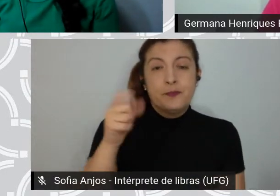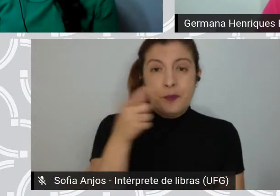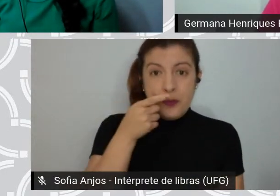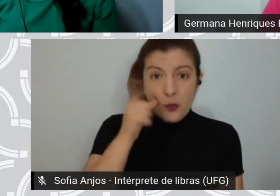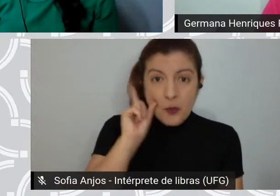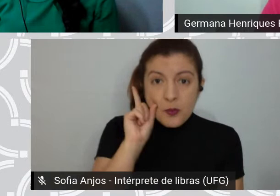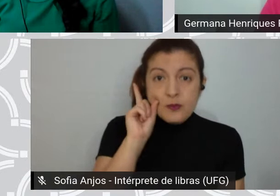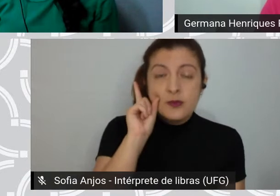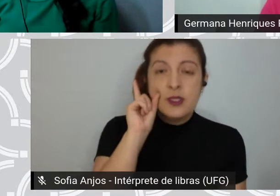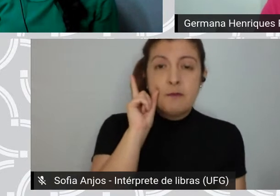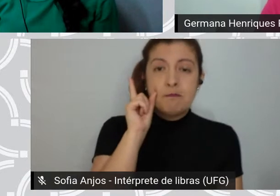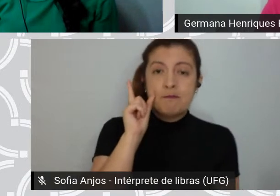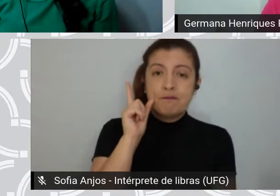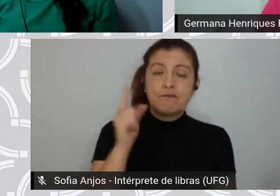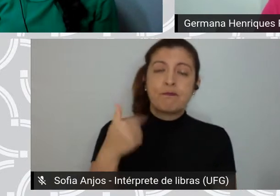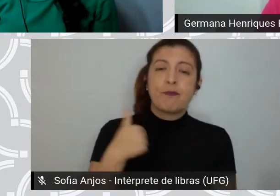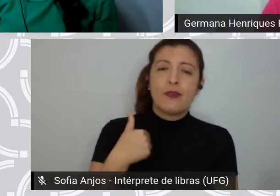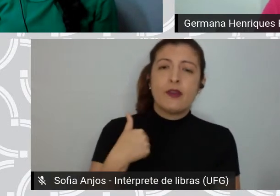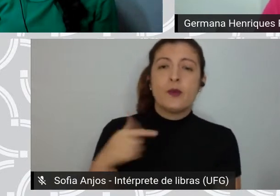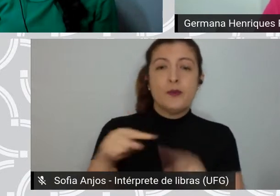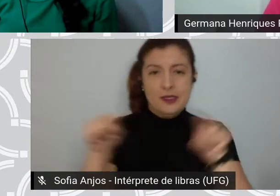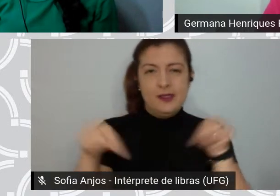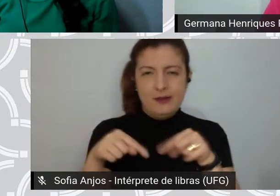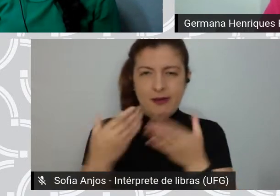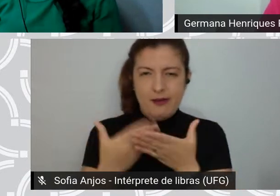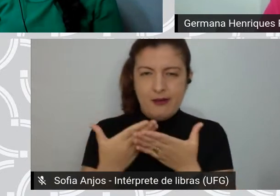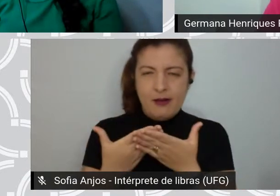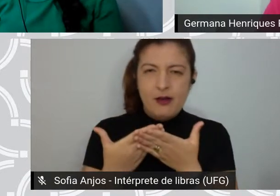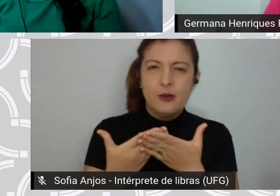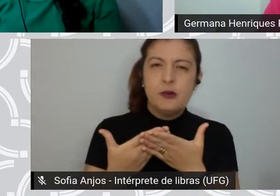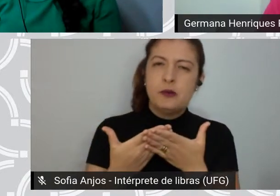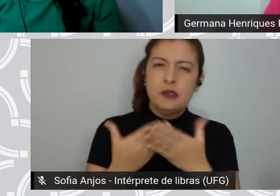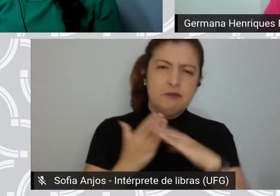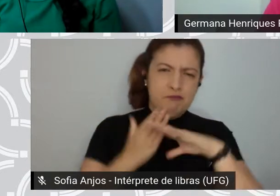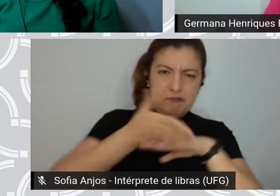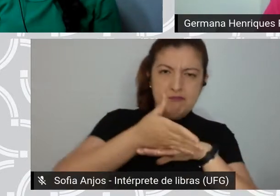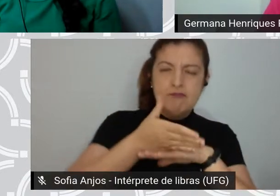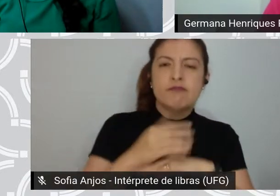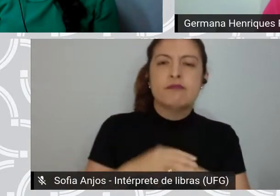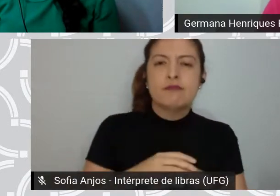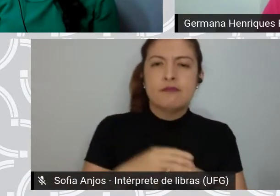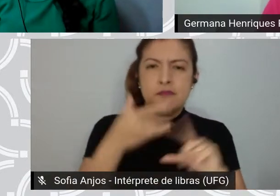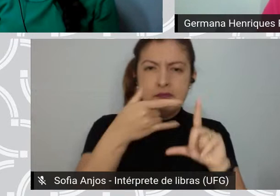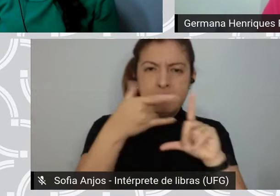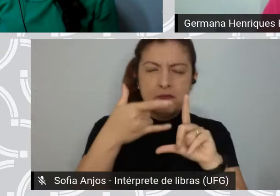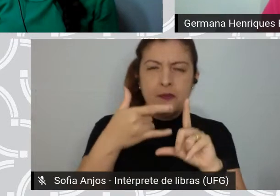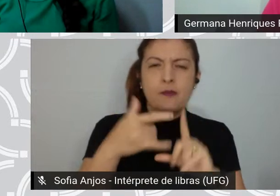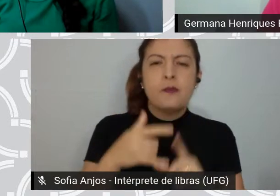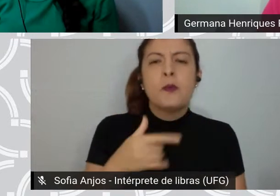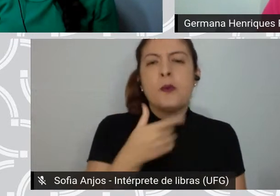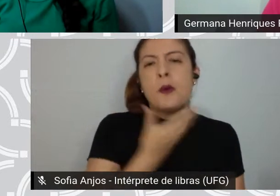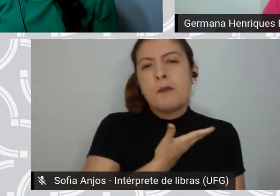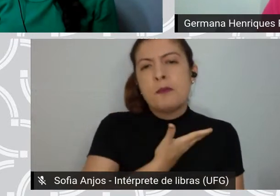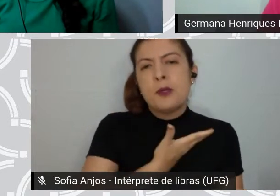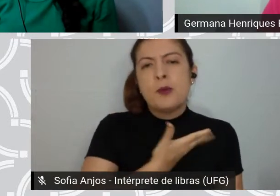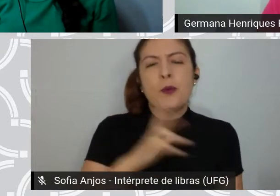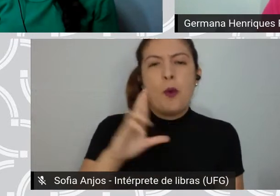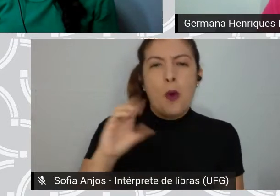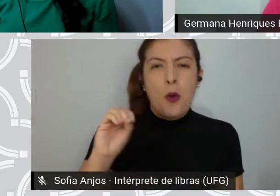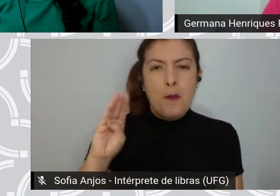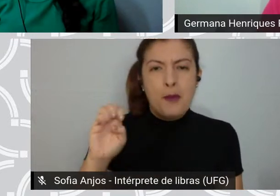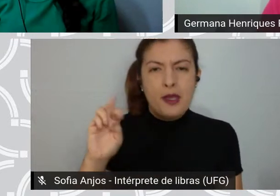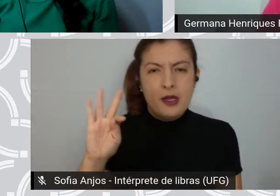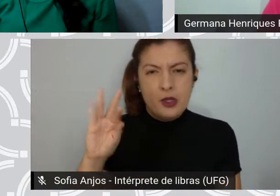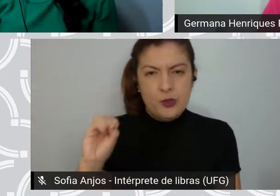numa sala de aula do colega Roberto Goulart Menezes, que é especialista